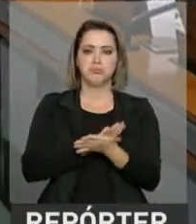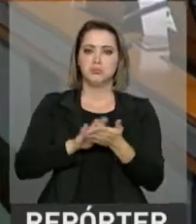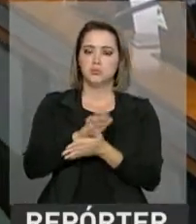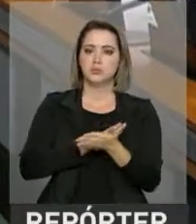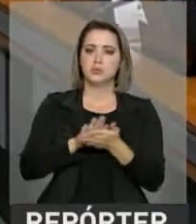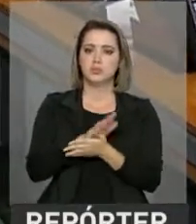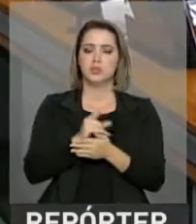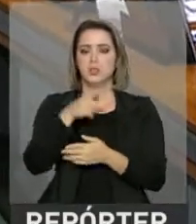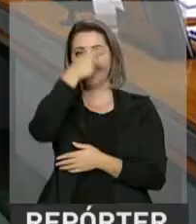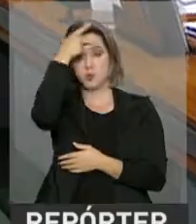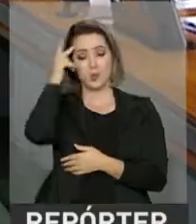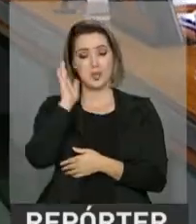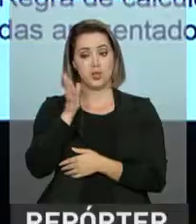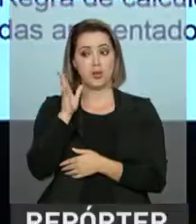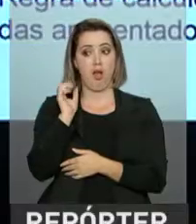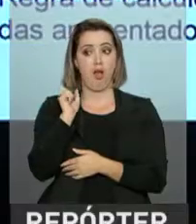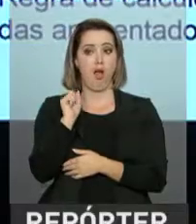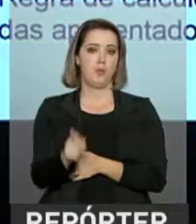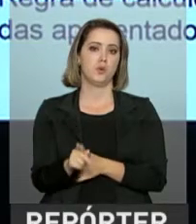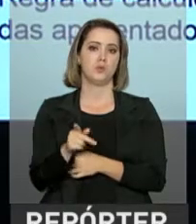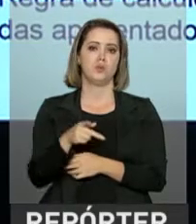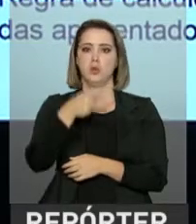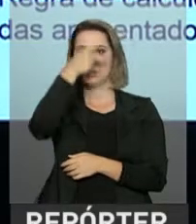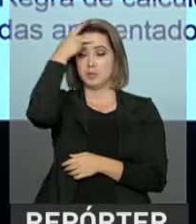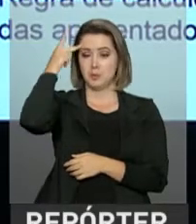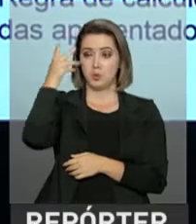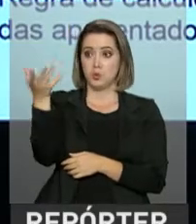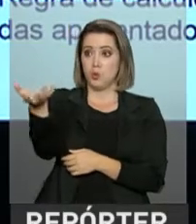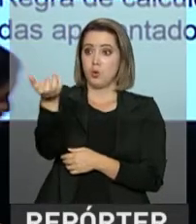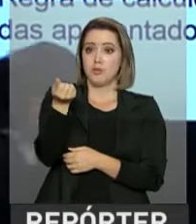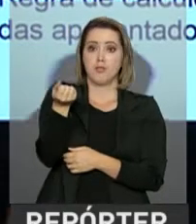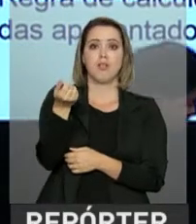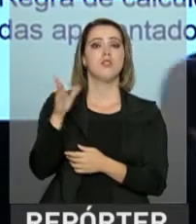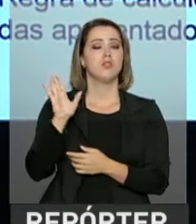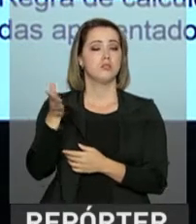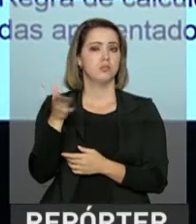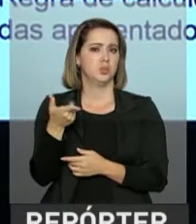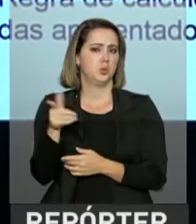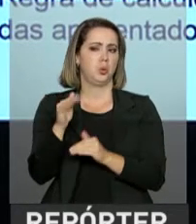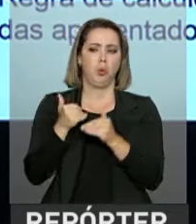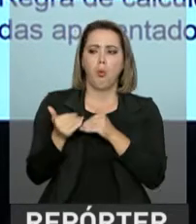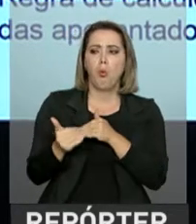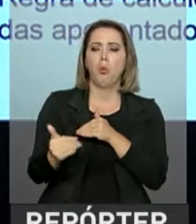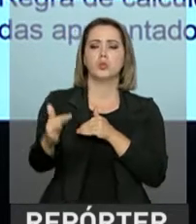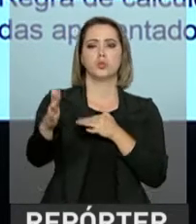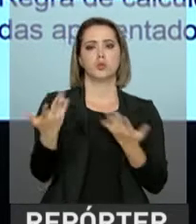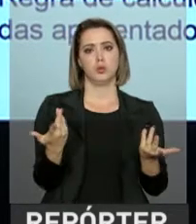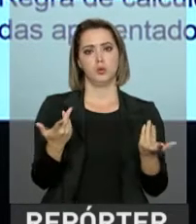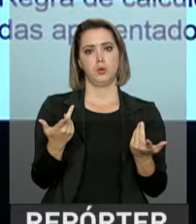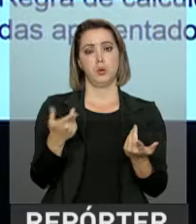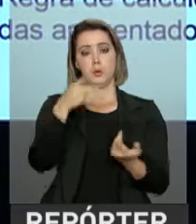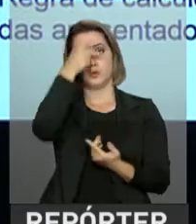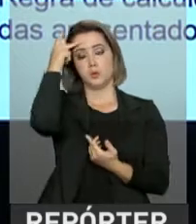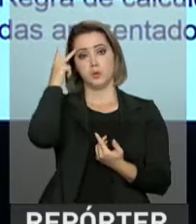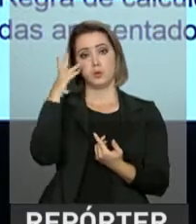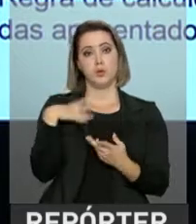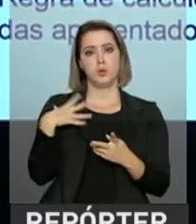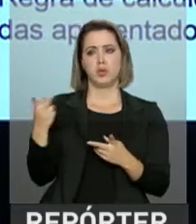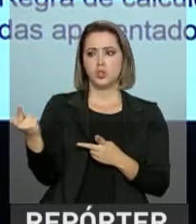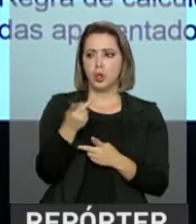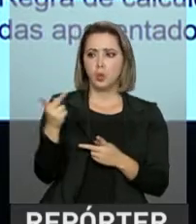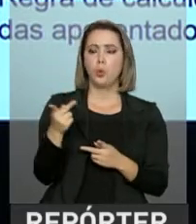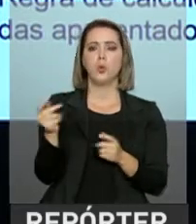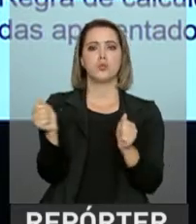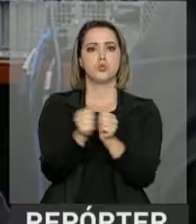penalização para quem já está aposentado. Pensionistas, não se mexe, quem já está vai continuar recebendo, quem recebe acumulado vai